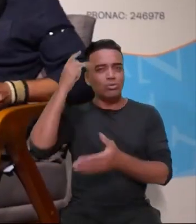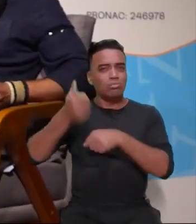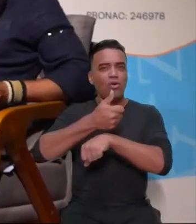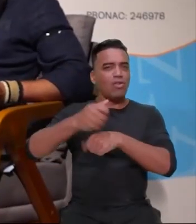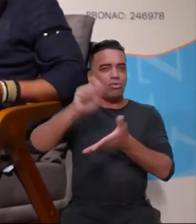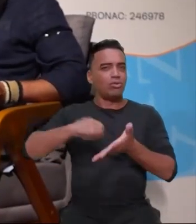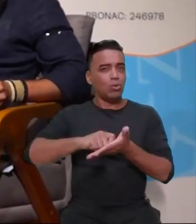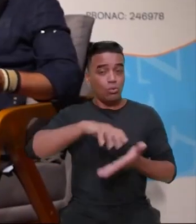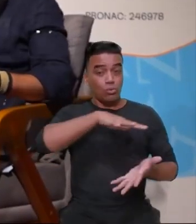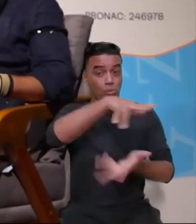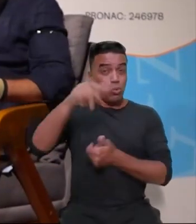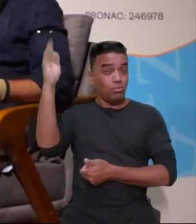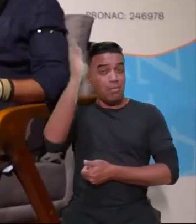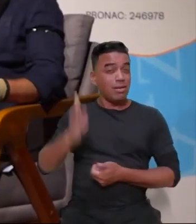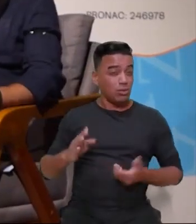Brasil e do mundo.